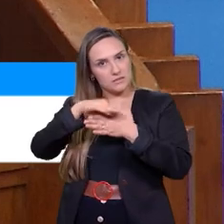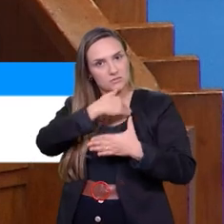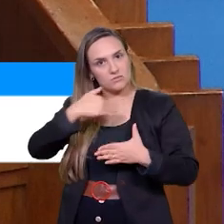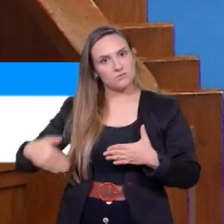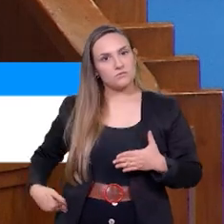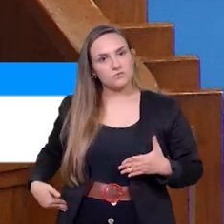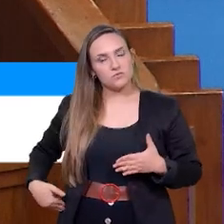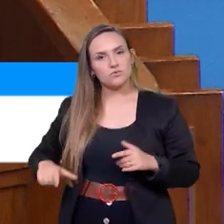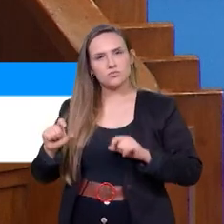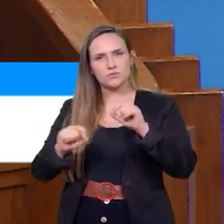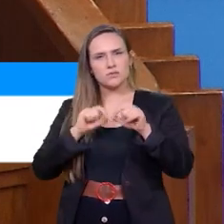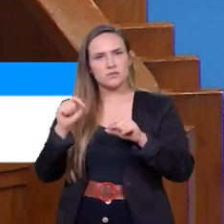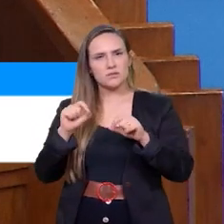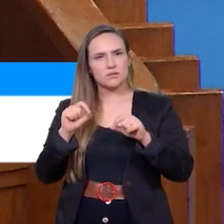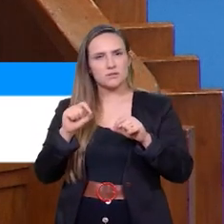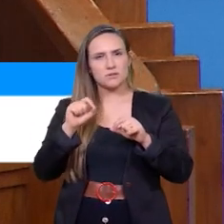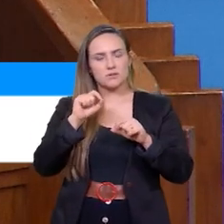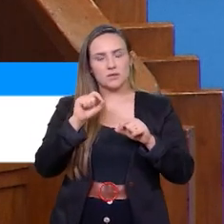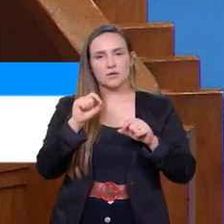outros anos